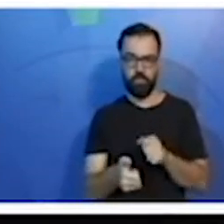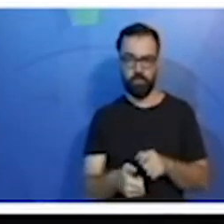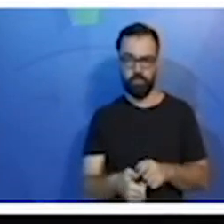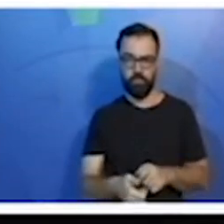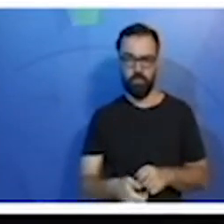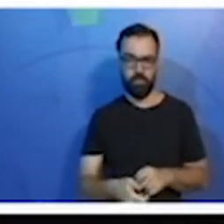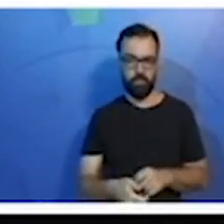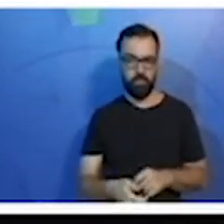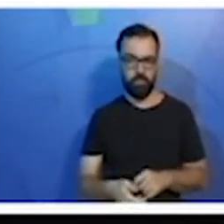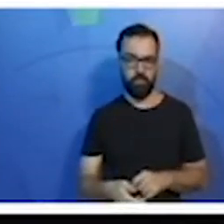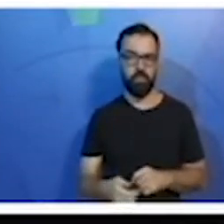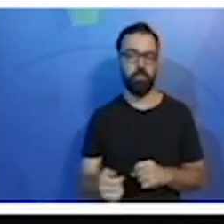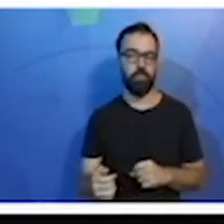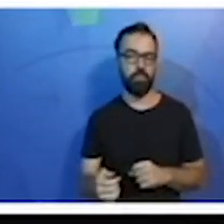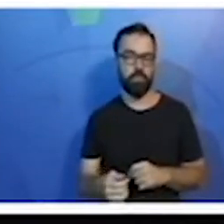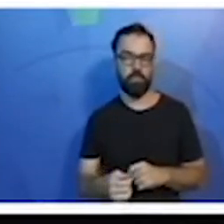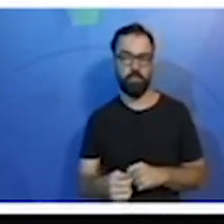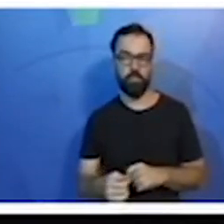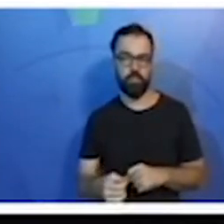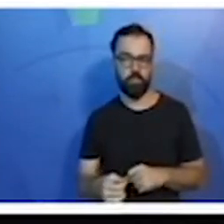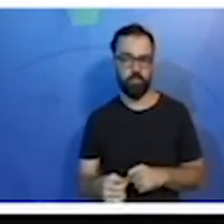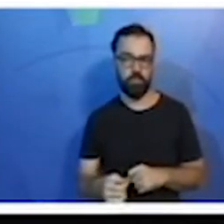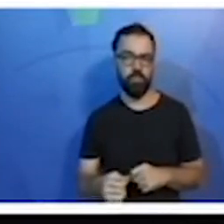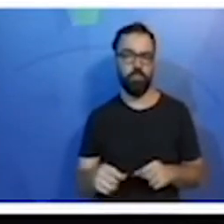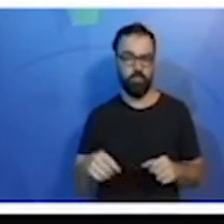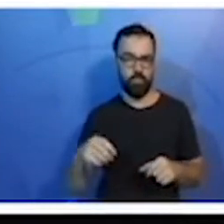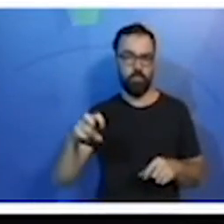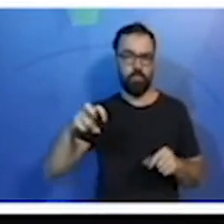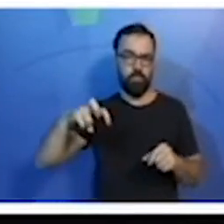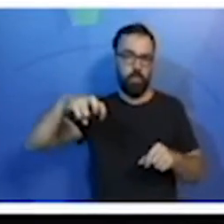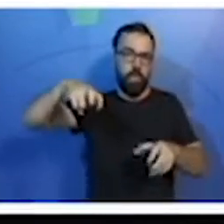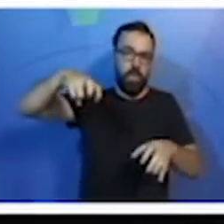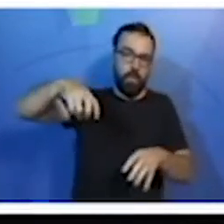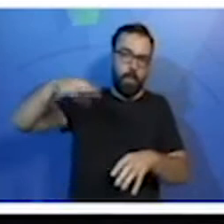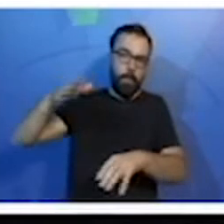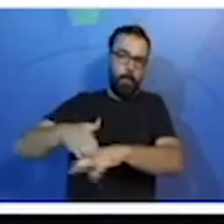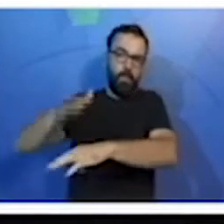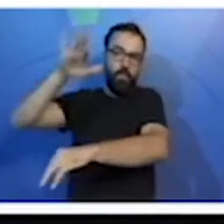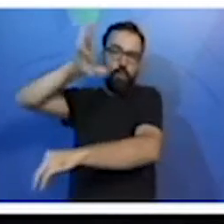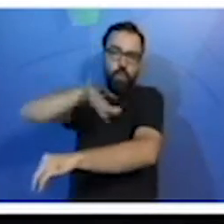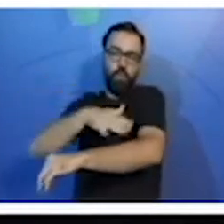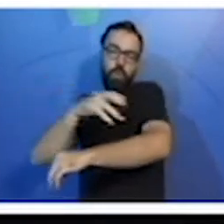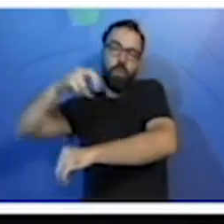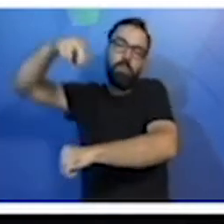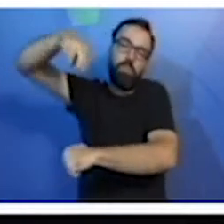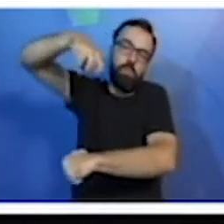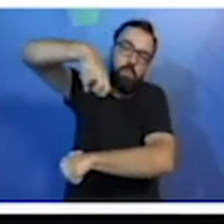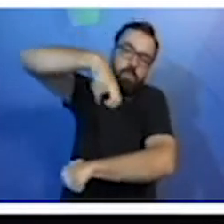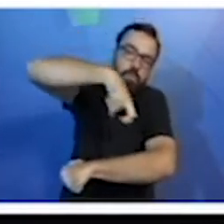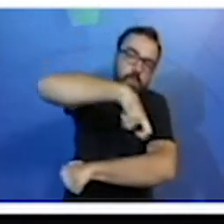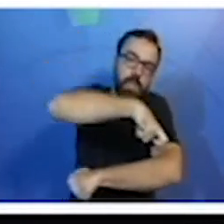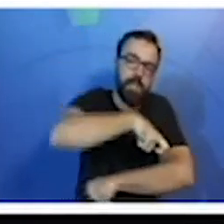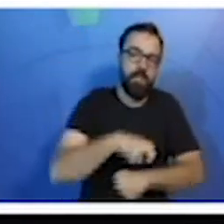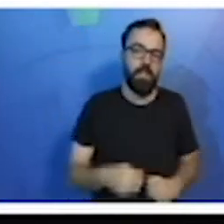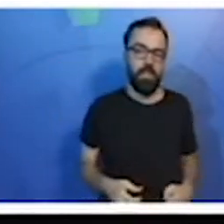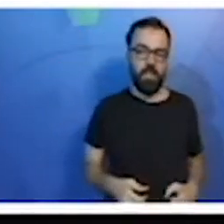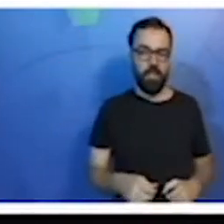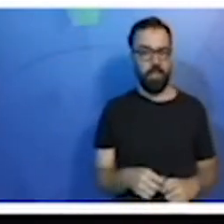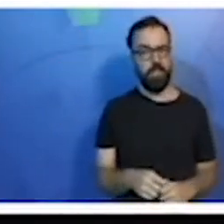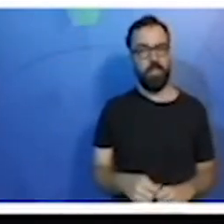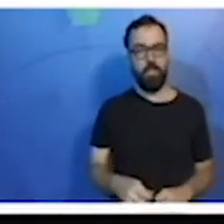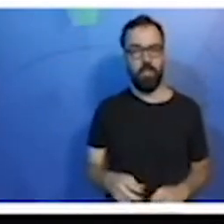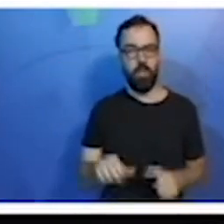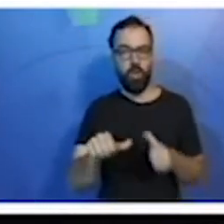de Hits e curtindo o descidas de montanha né O Chamado Downhill em alta velocidade alteraram suas bicicletas para deixar as bicicletas mais reforçadas